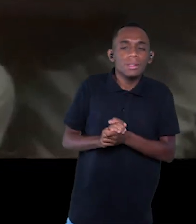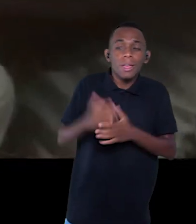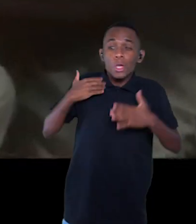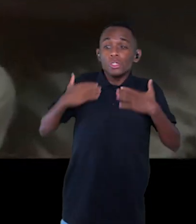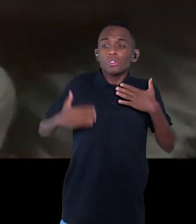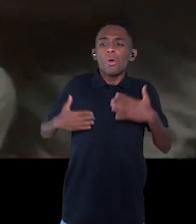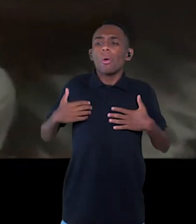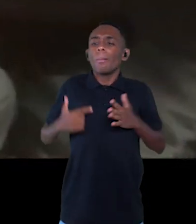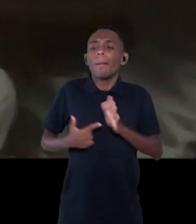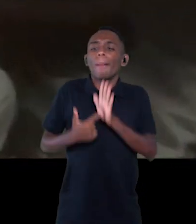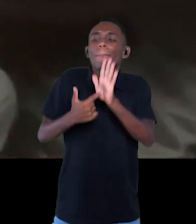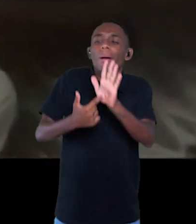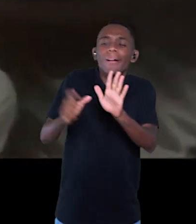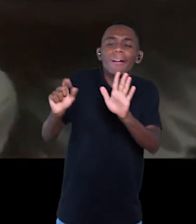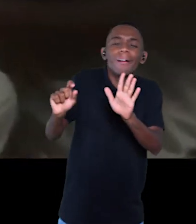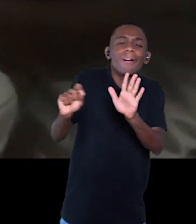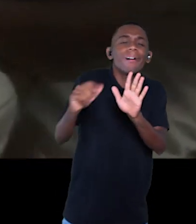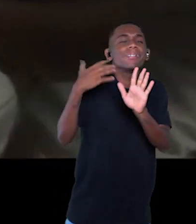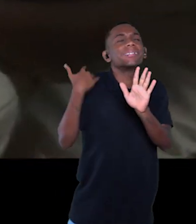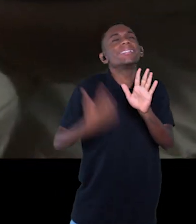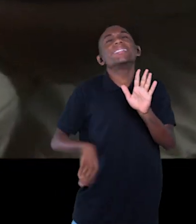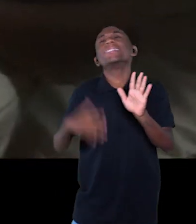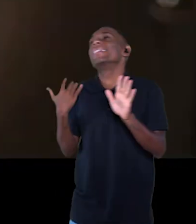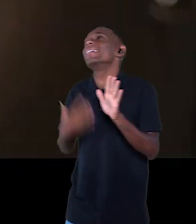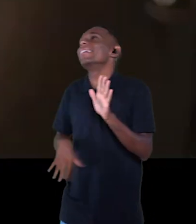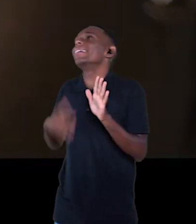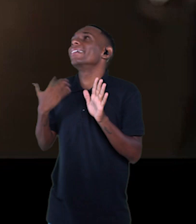traduzir o que o seu corpo diz.